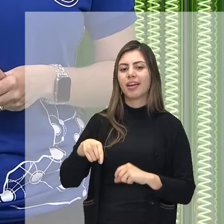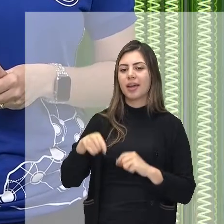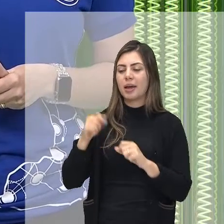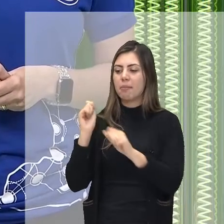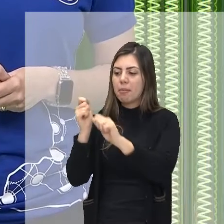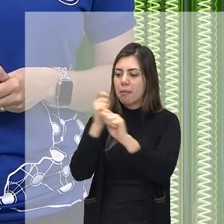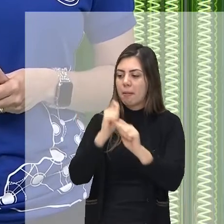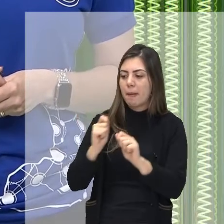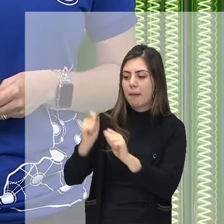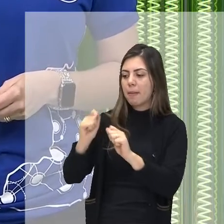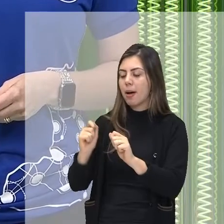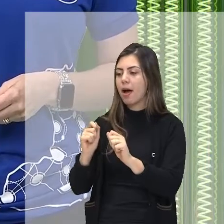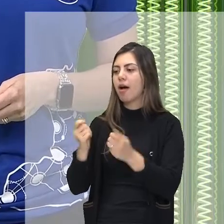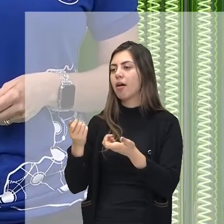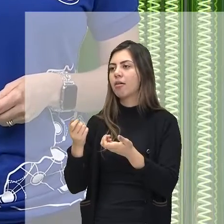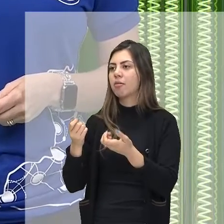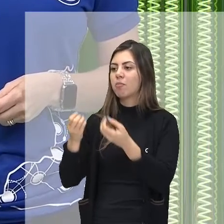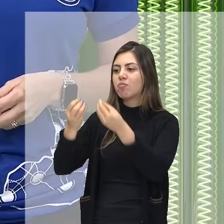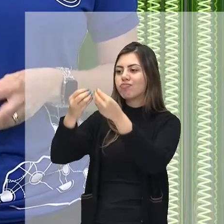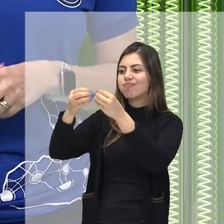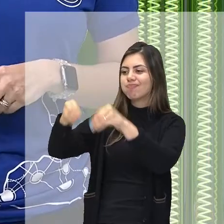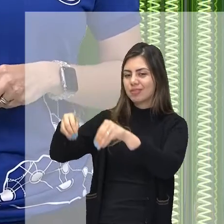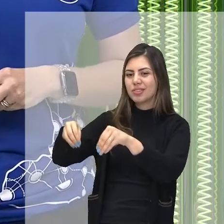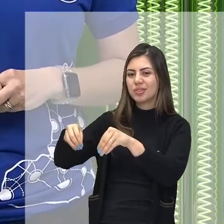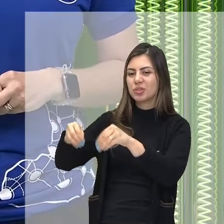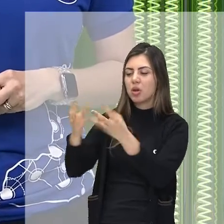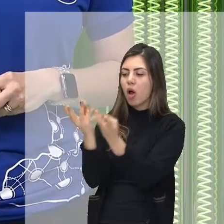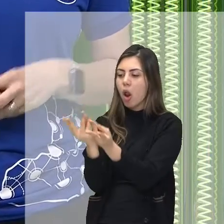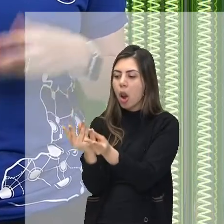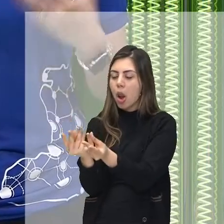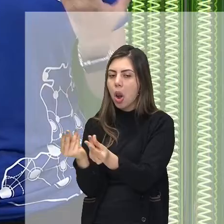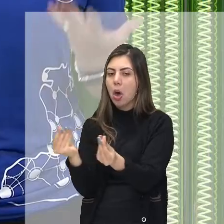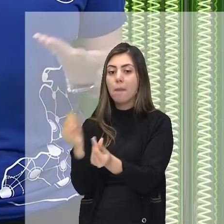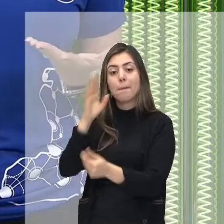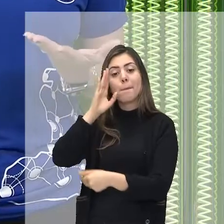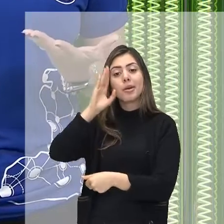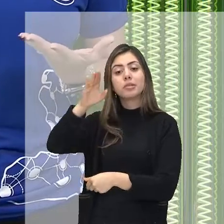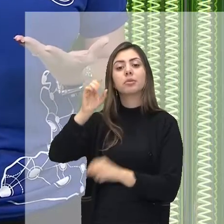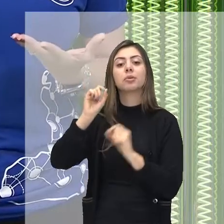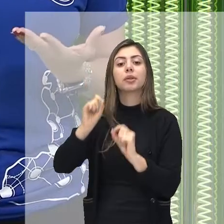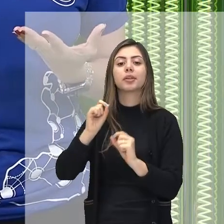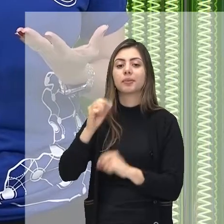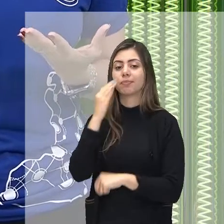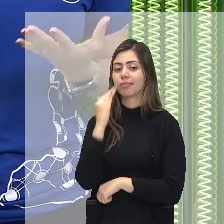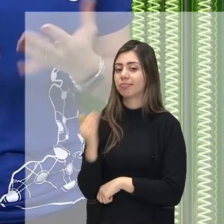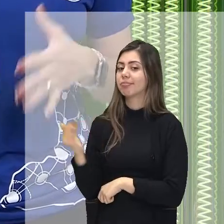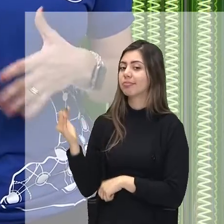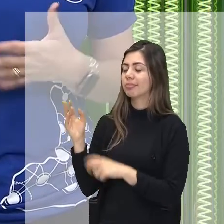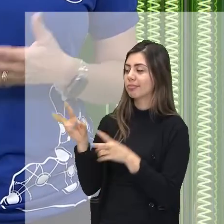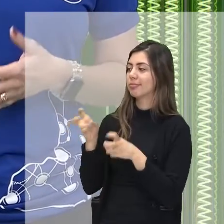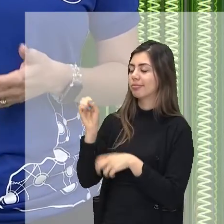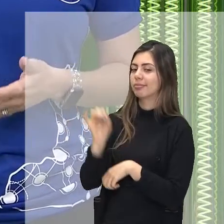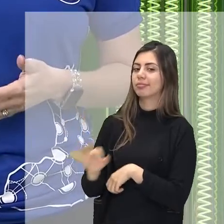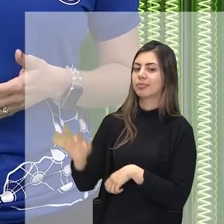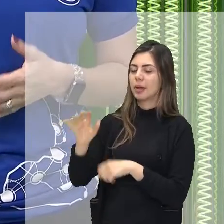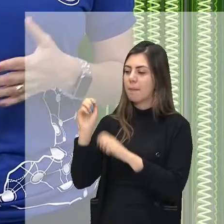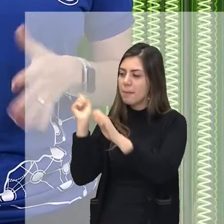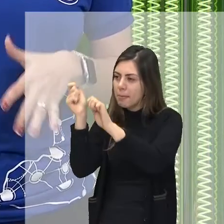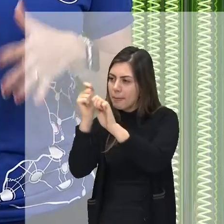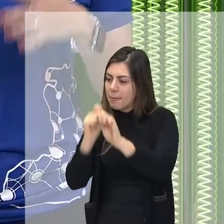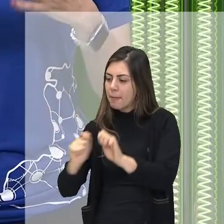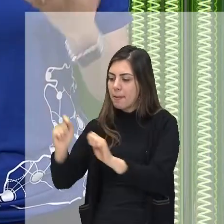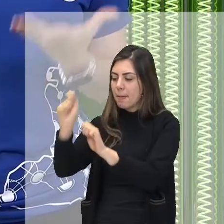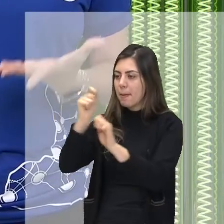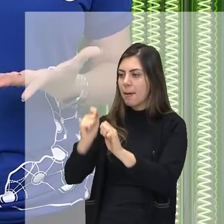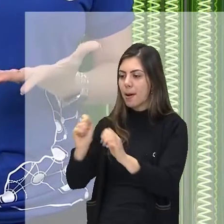estruturas e materiais, principalmente, ó, desses monumentos, né? Que muitos desses